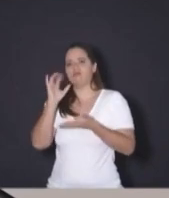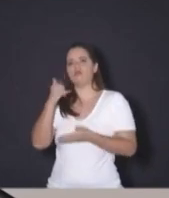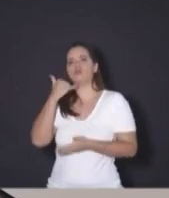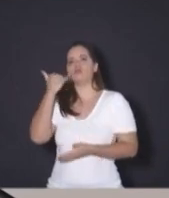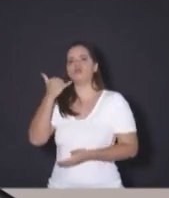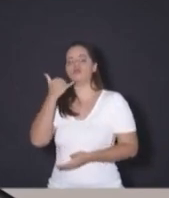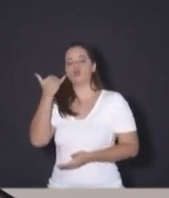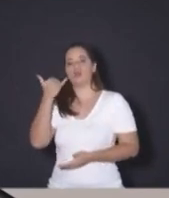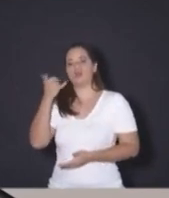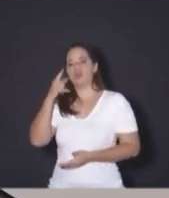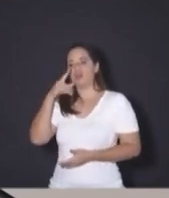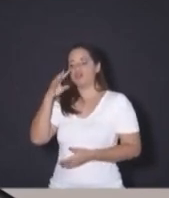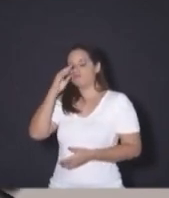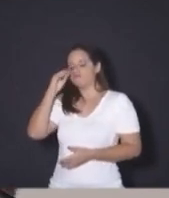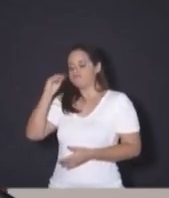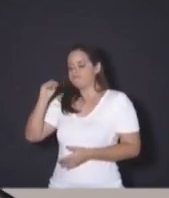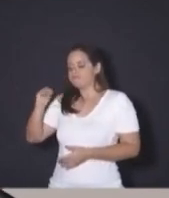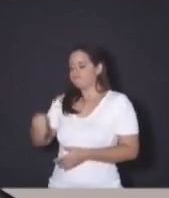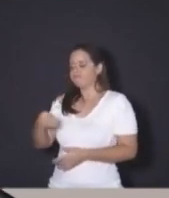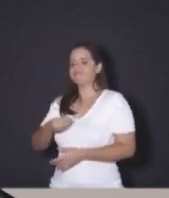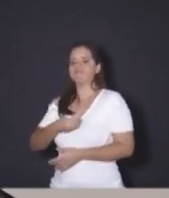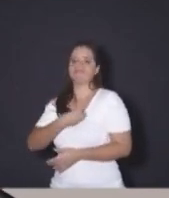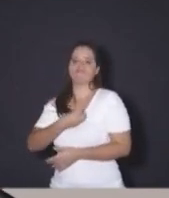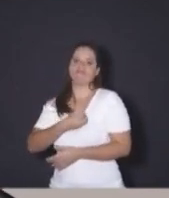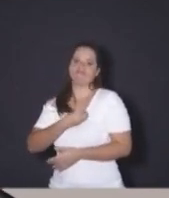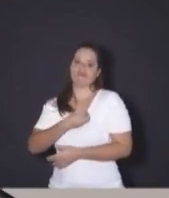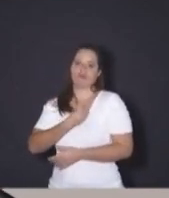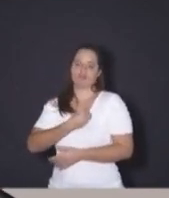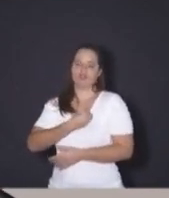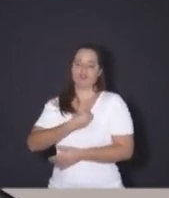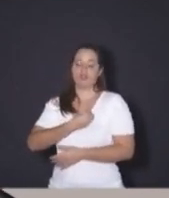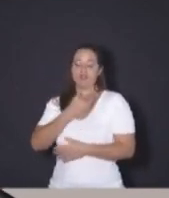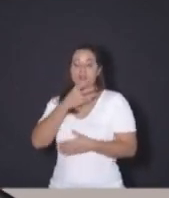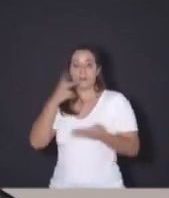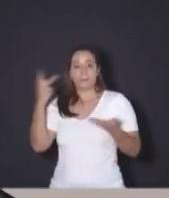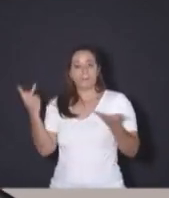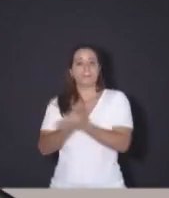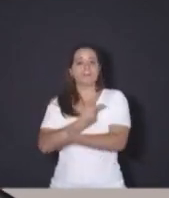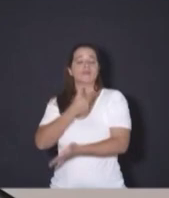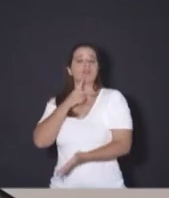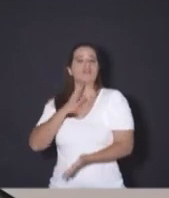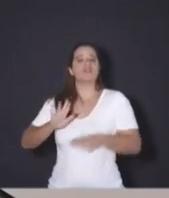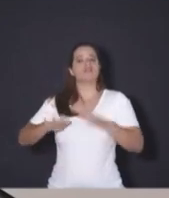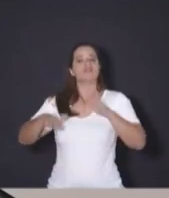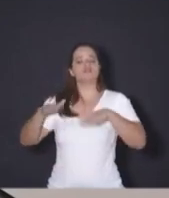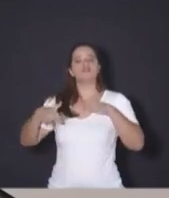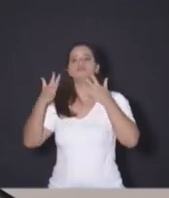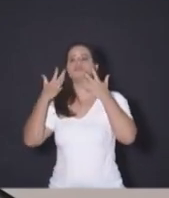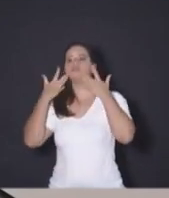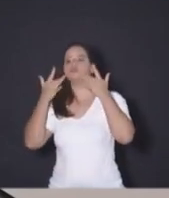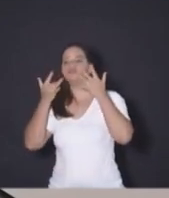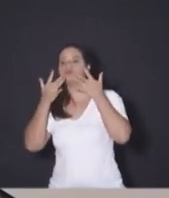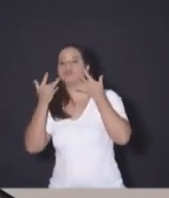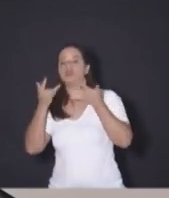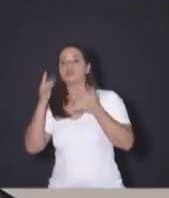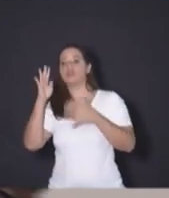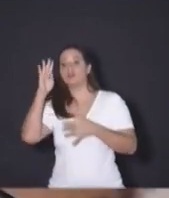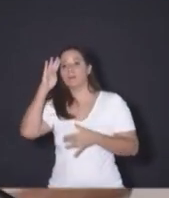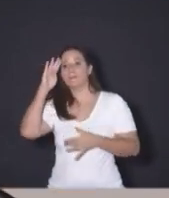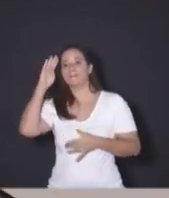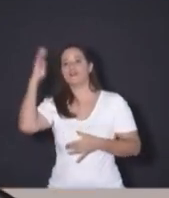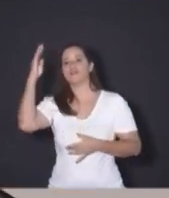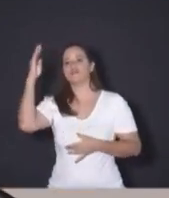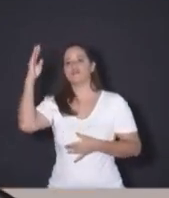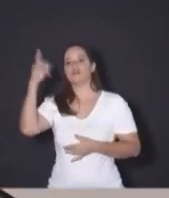celular, elas deixam de vivenciar. Uhum. Não é? Então, é o que tem acontecido, às vezes, nos teatros e, principalmente,